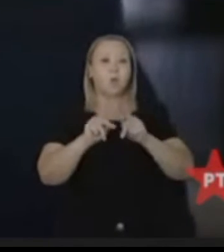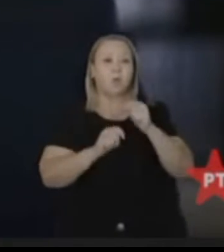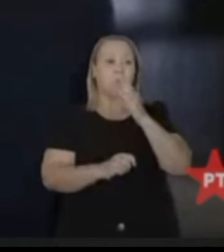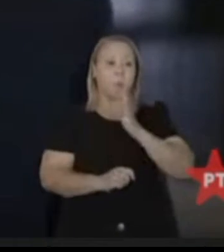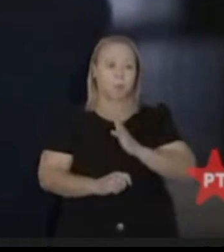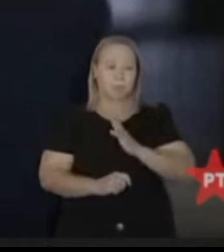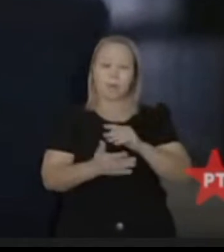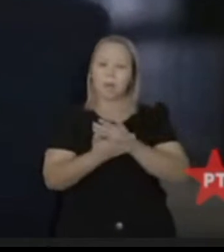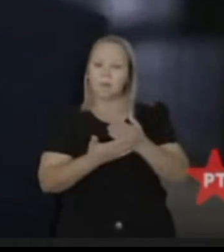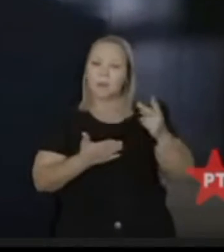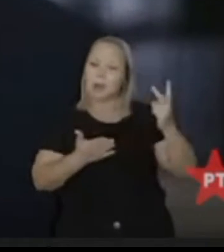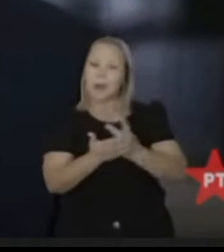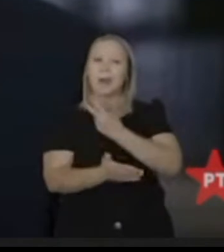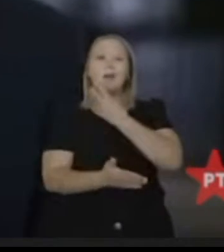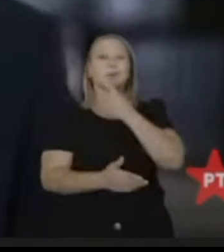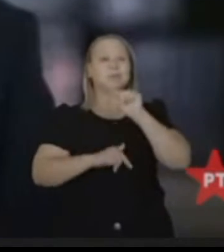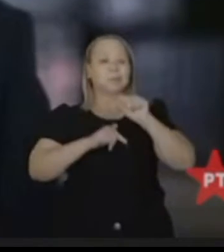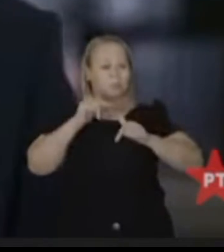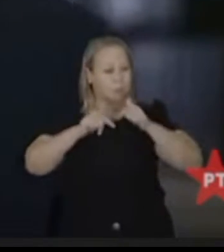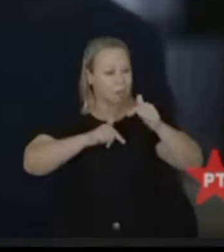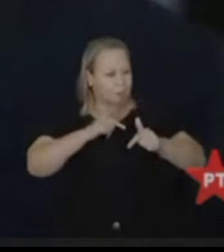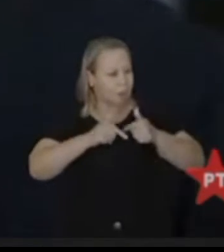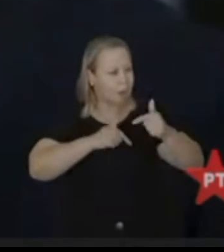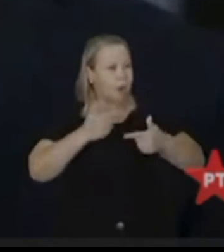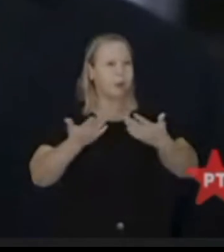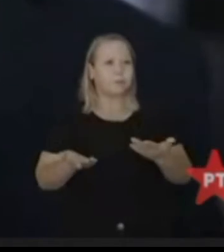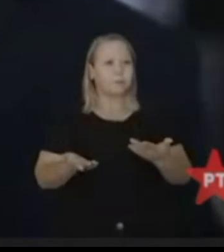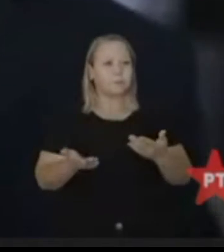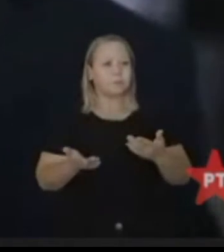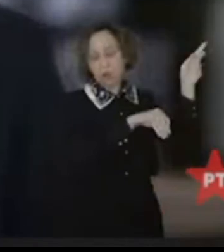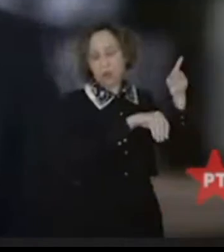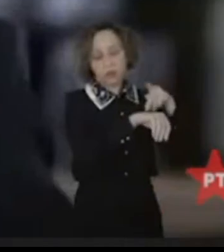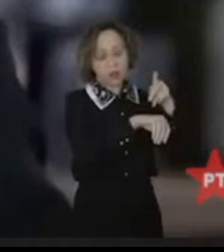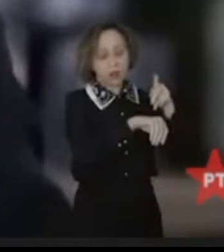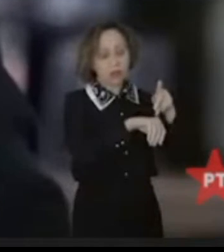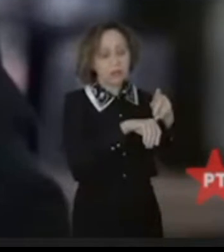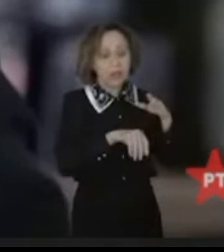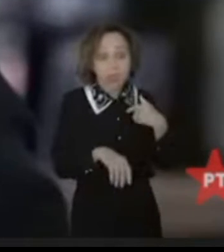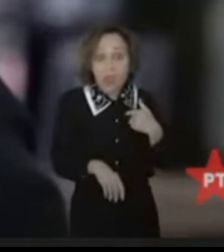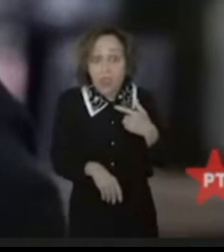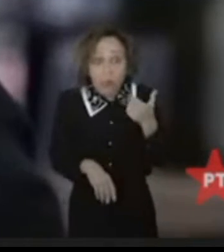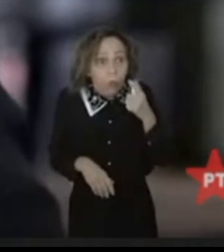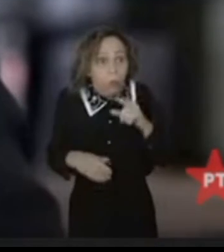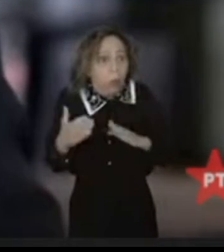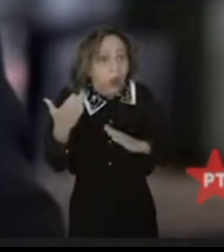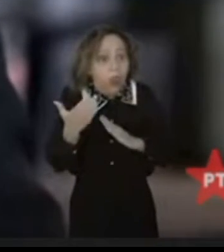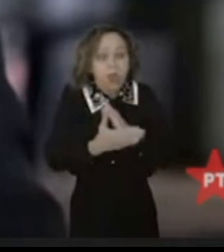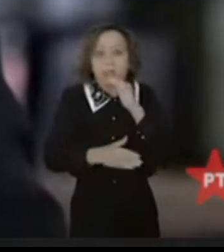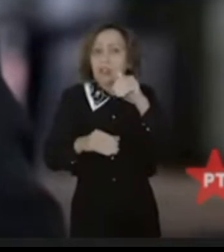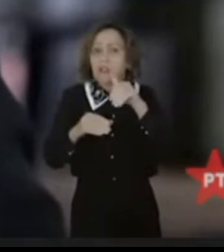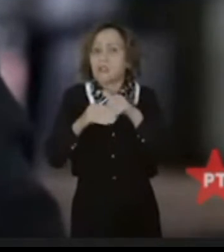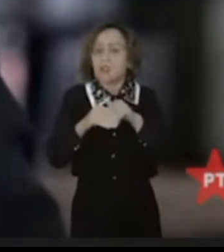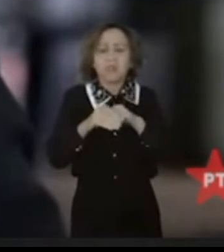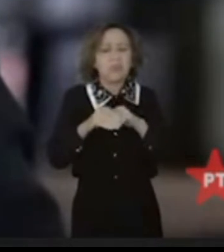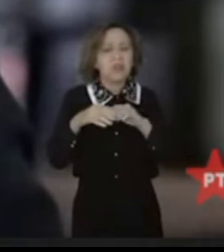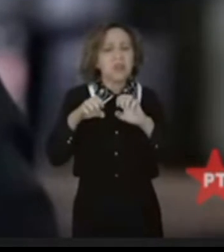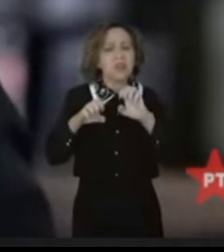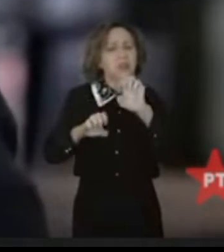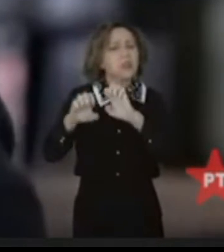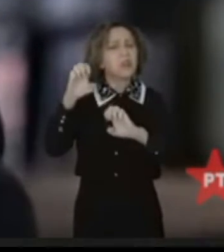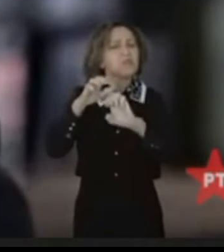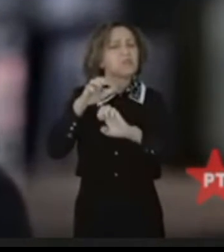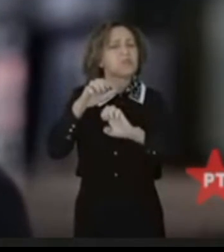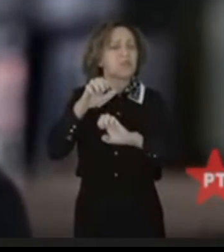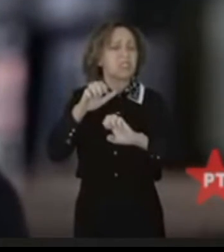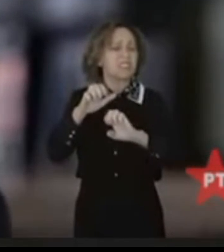aí começa a acontecer os empregos. Foi assim que nós fizemos e nunca os empresários ganharam tanto dinheiro como